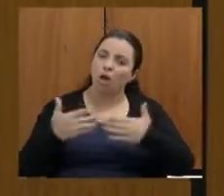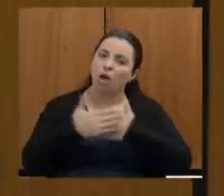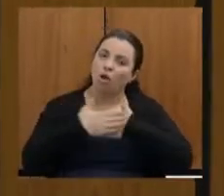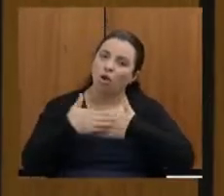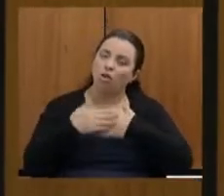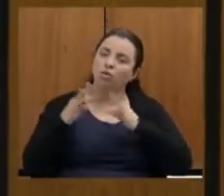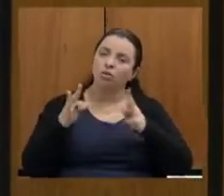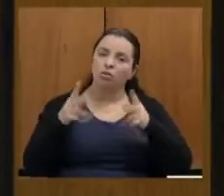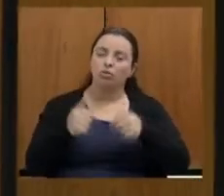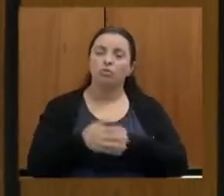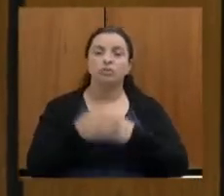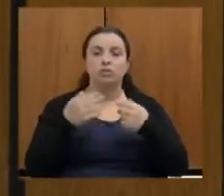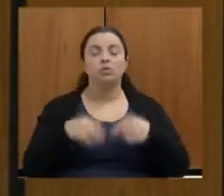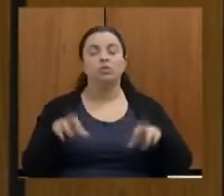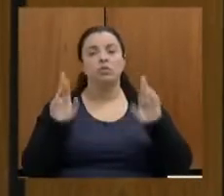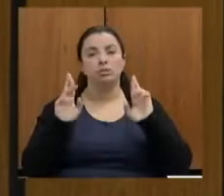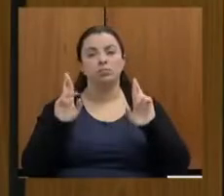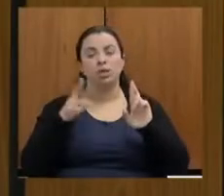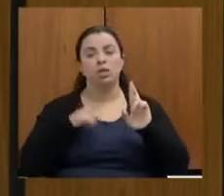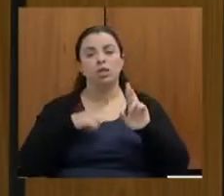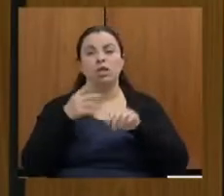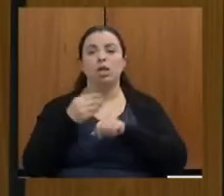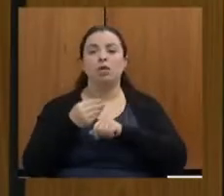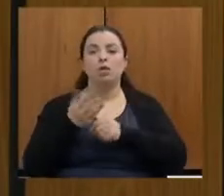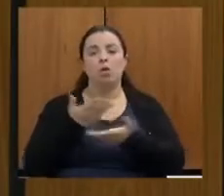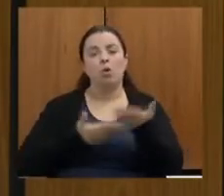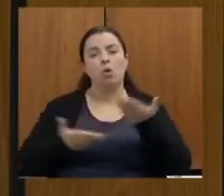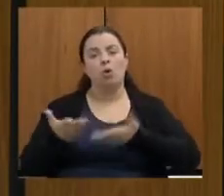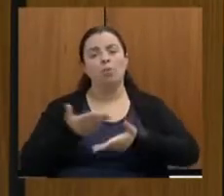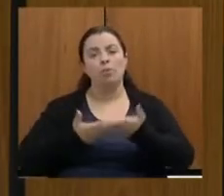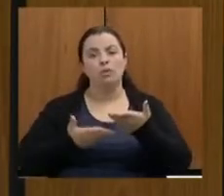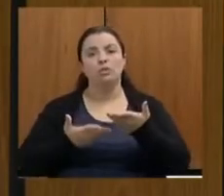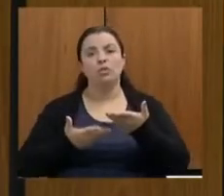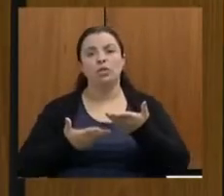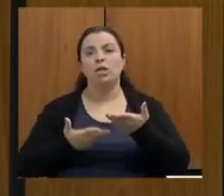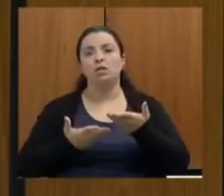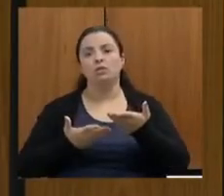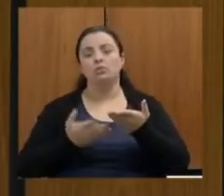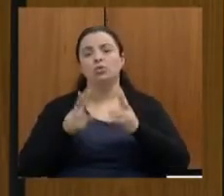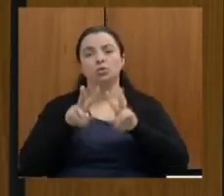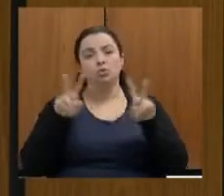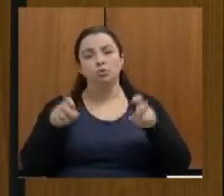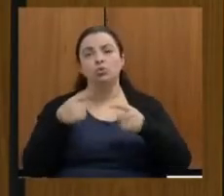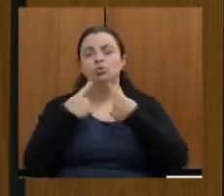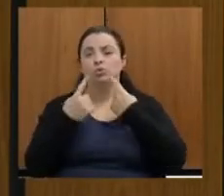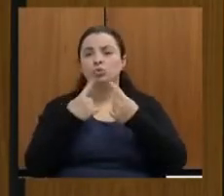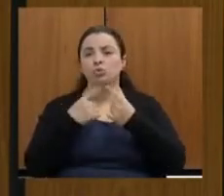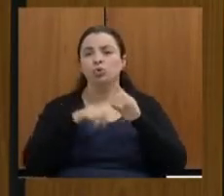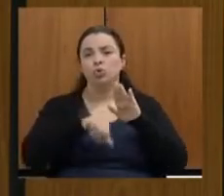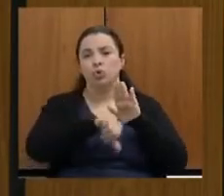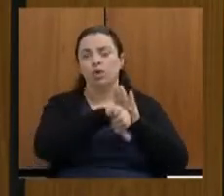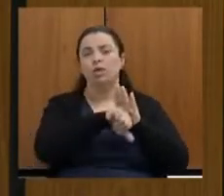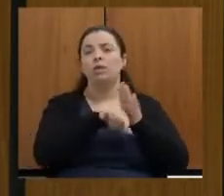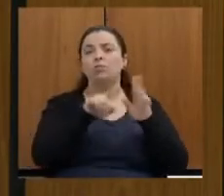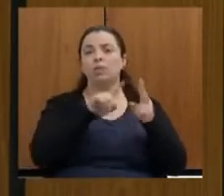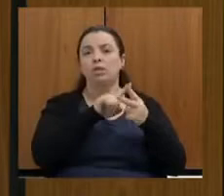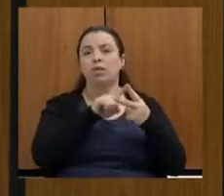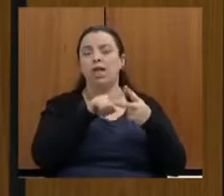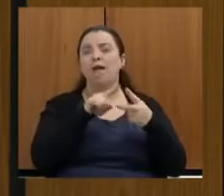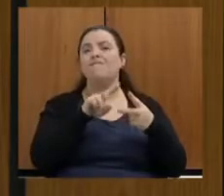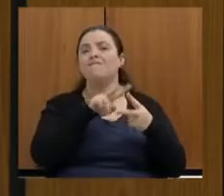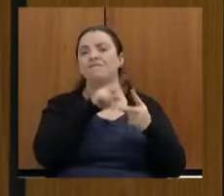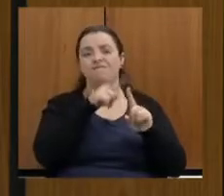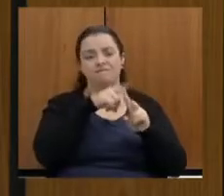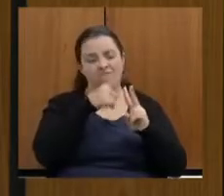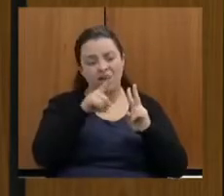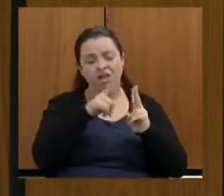contar compartilhando aqui nessa mesa né É sobre o crime da Vale e Samarco né eu sou meio